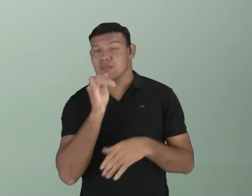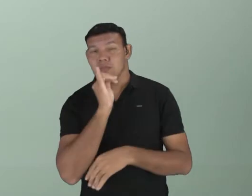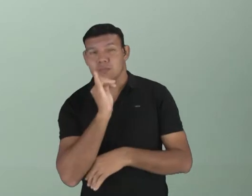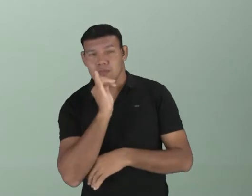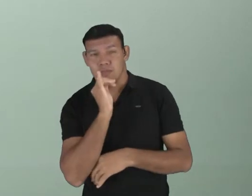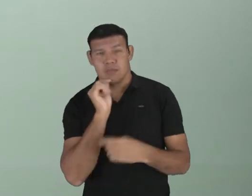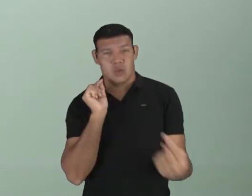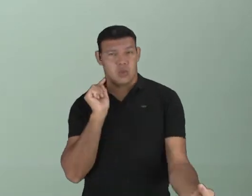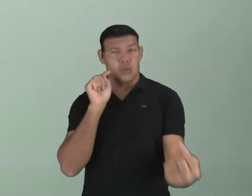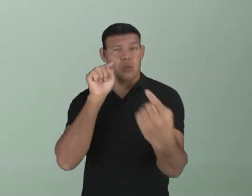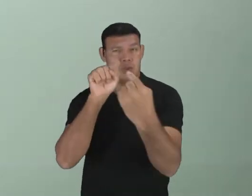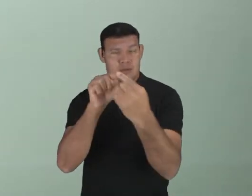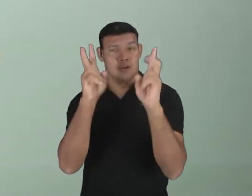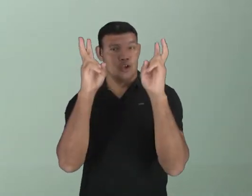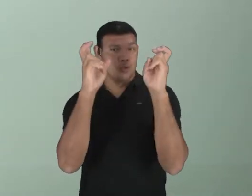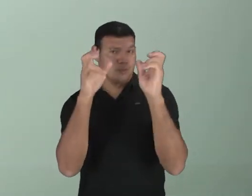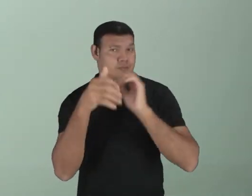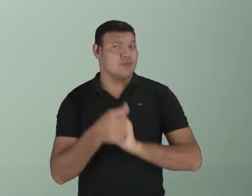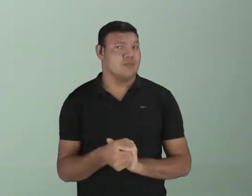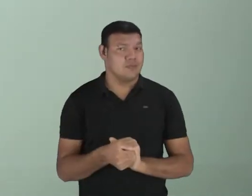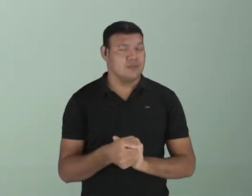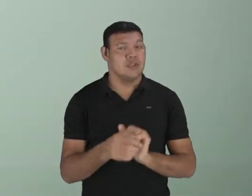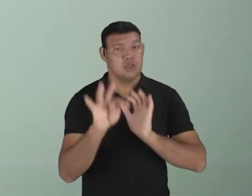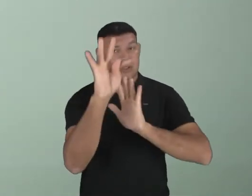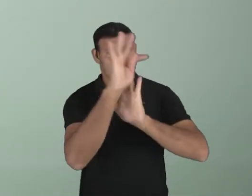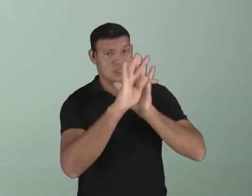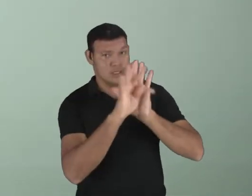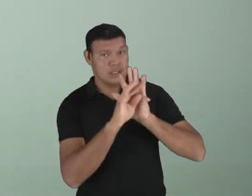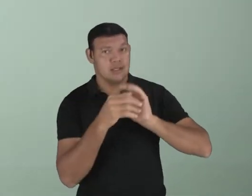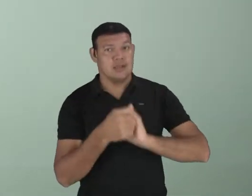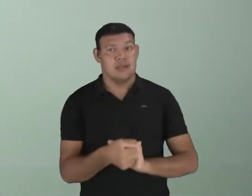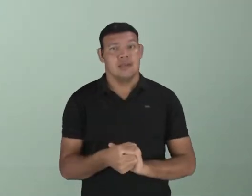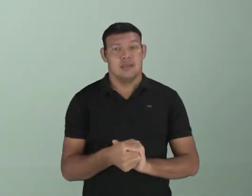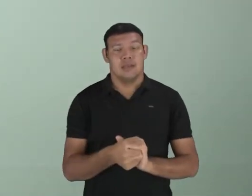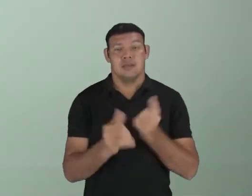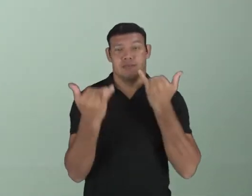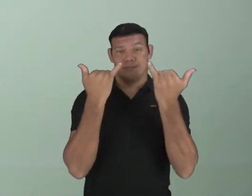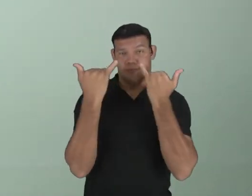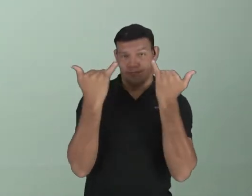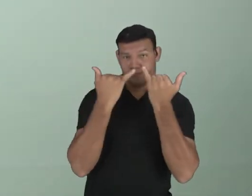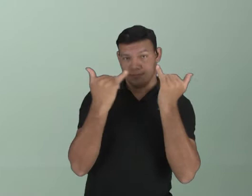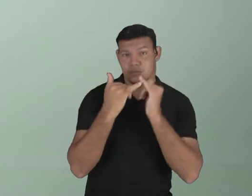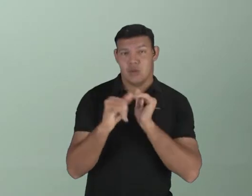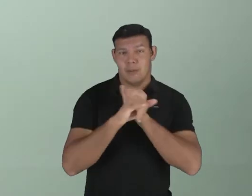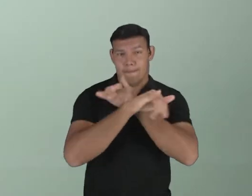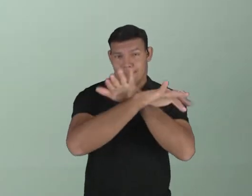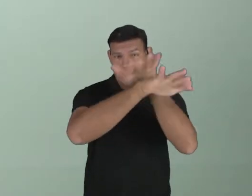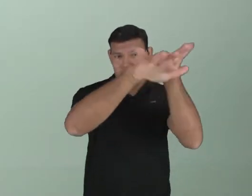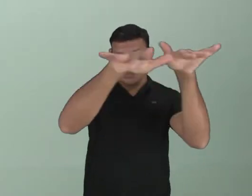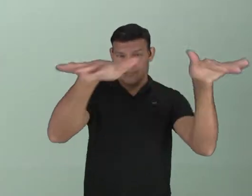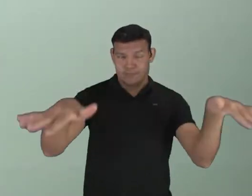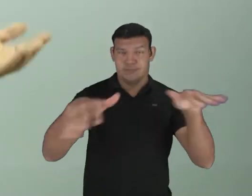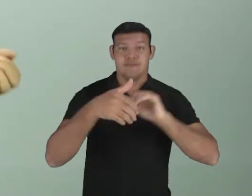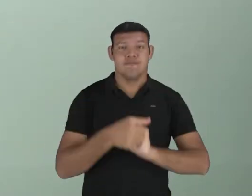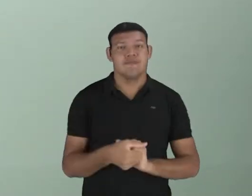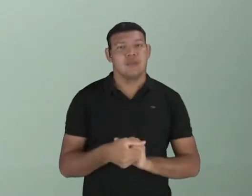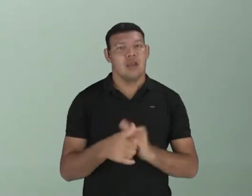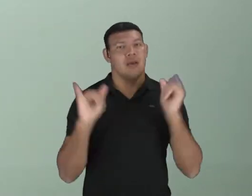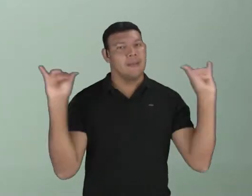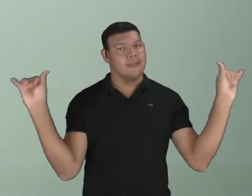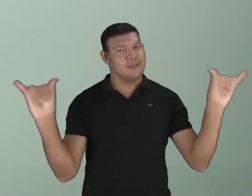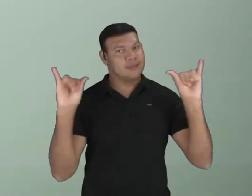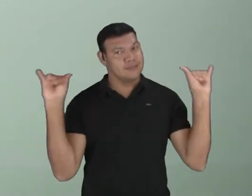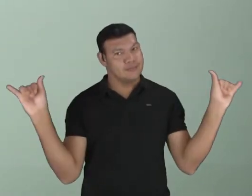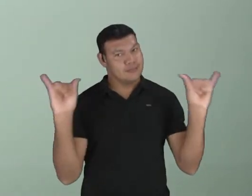se a finalidade daquela temática ou do texto é trazer uma informação, divulgar informações, eu tenho uma